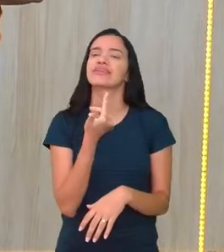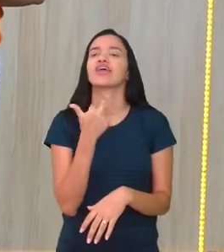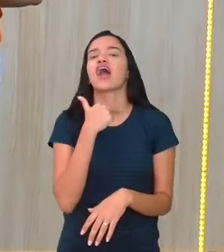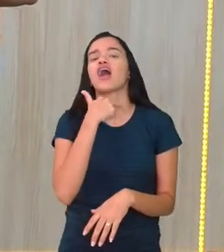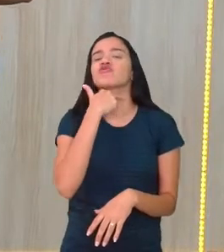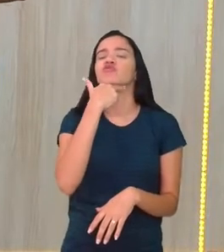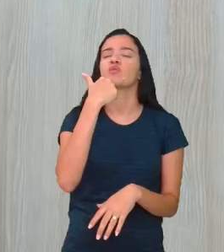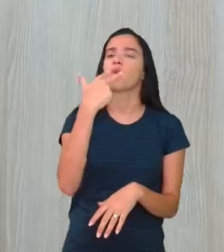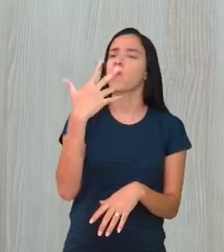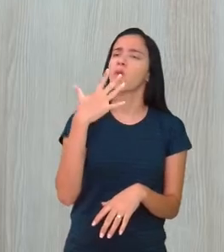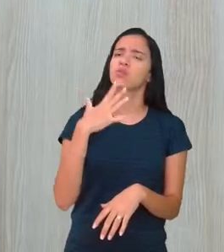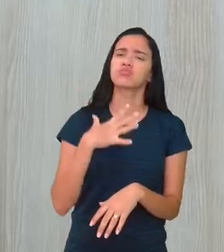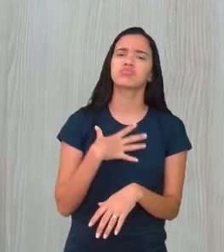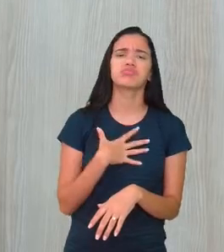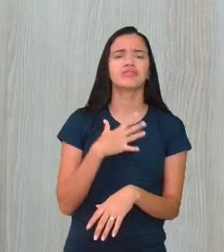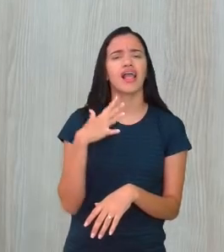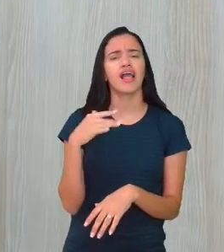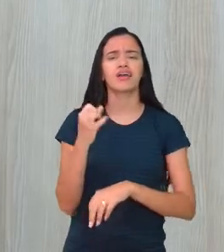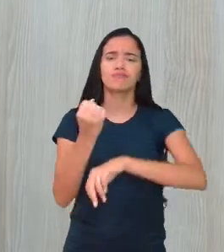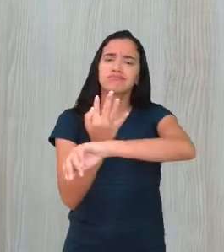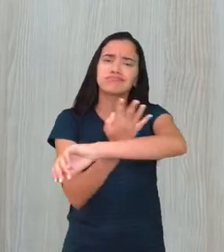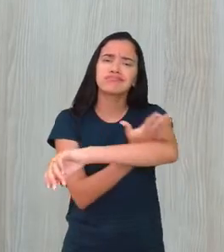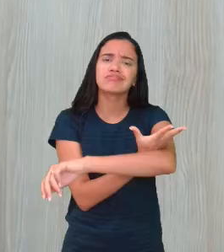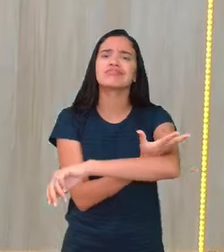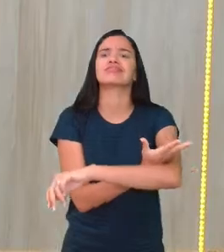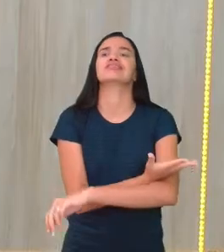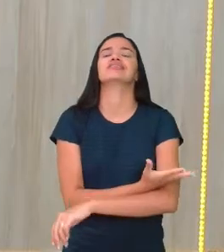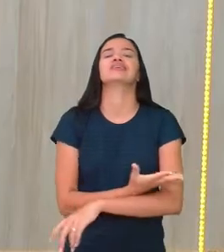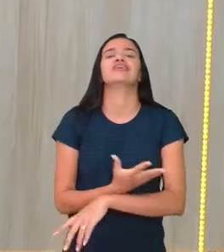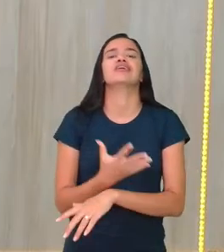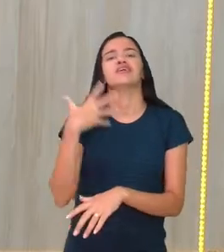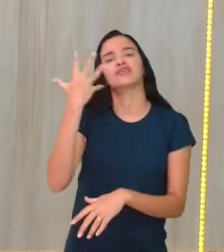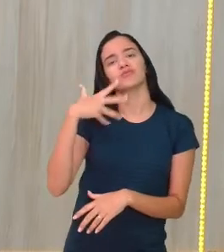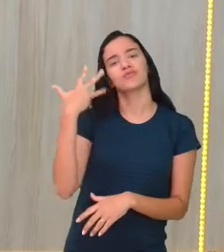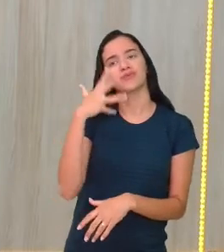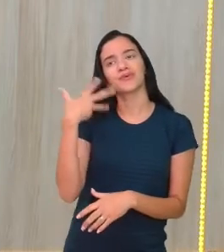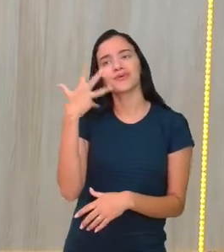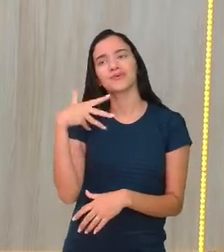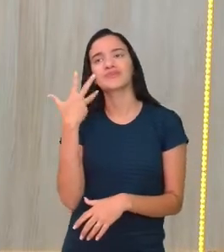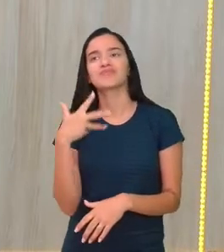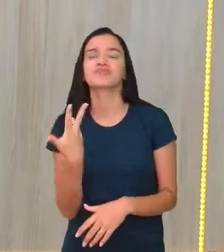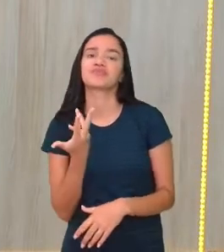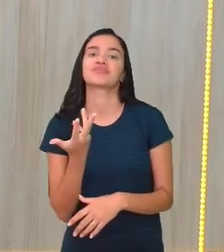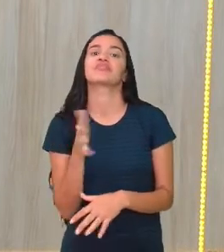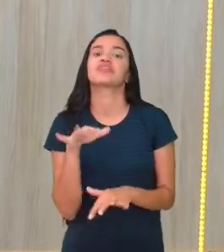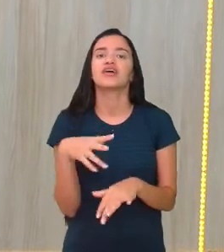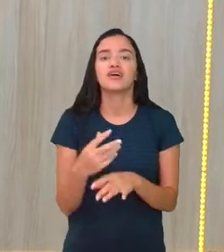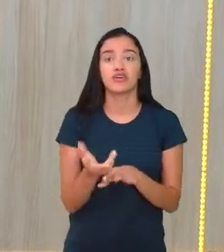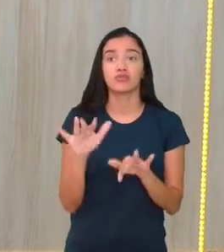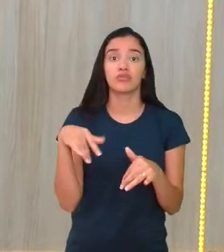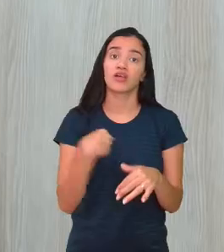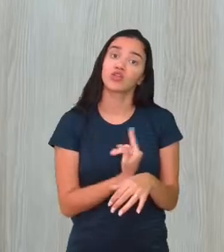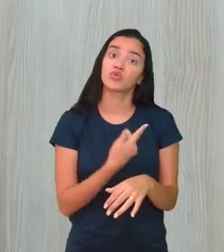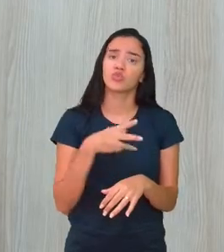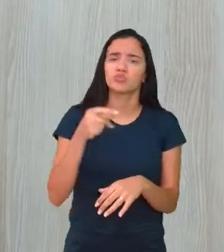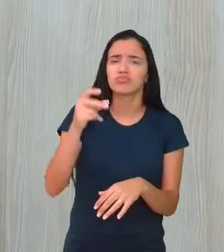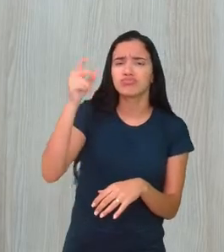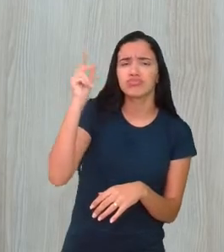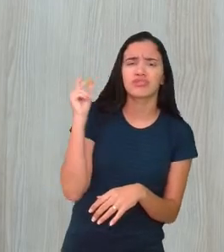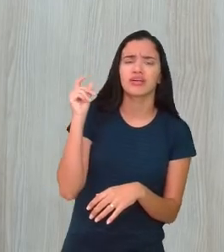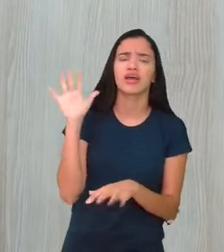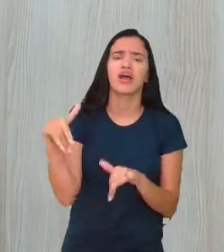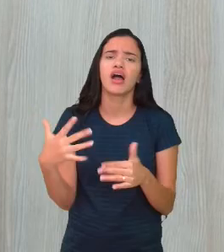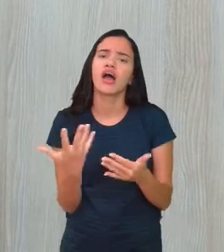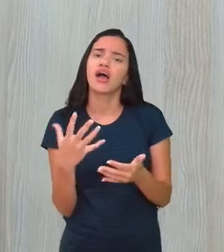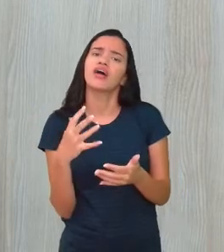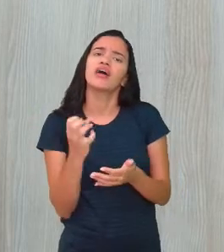voz meu Deus, que intenso, que lindo. Além da voz, a musicalidade, a sonoridade. É ancestral, tão ancestral nosso que... de alguma